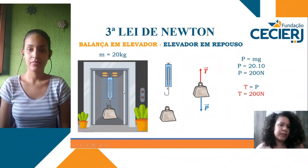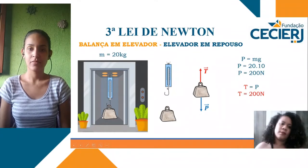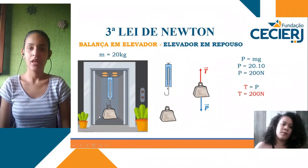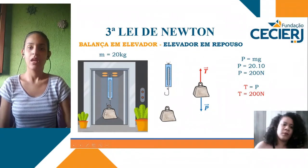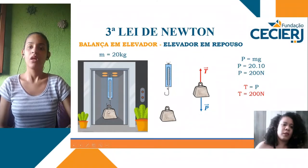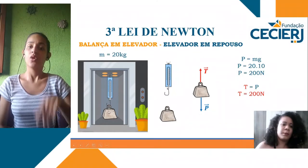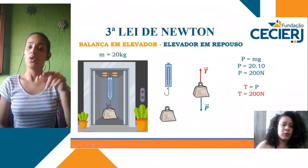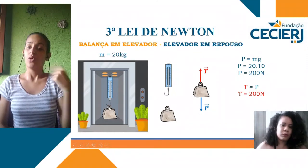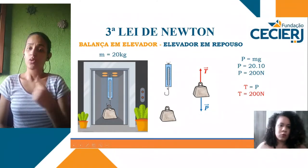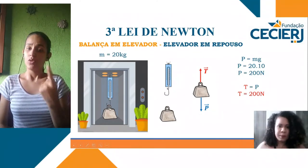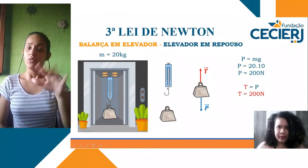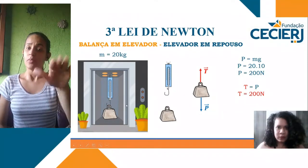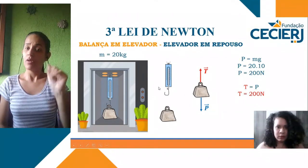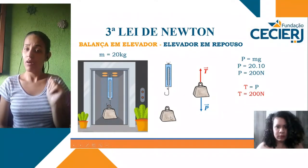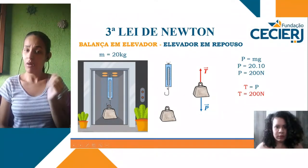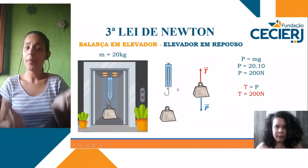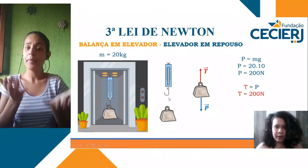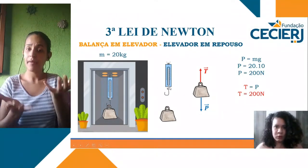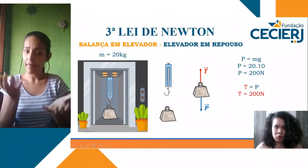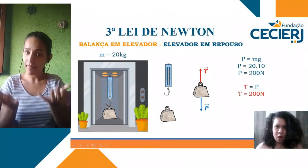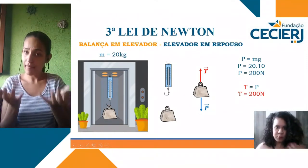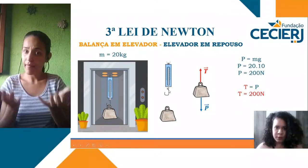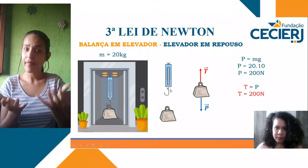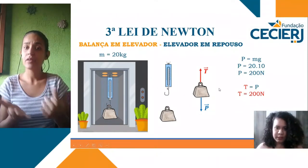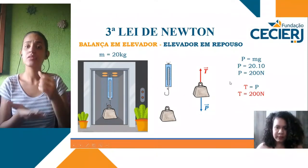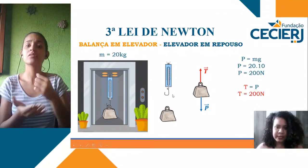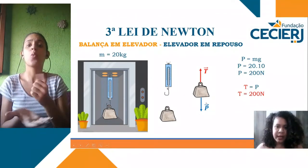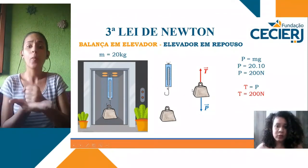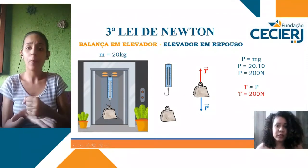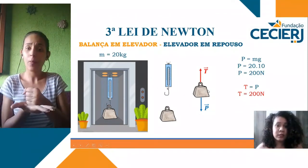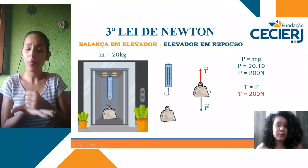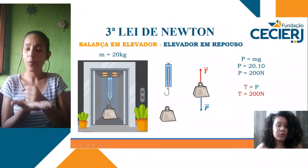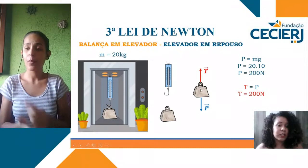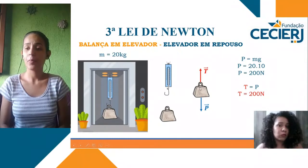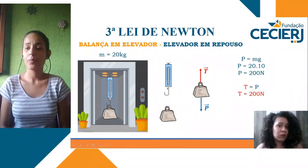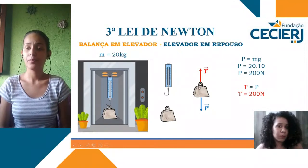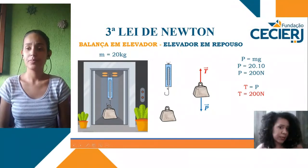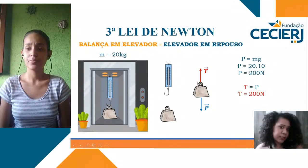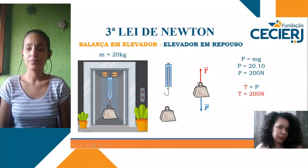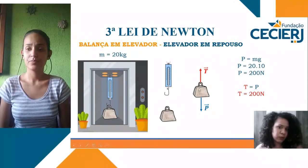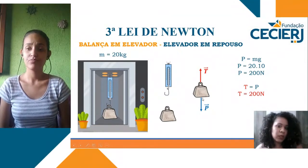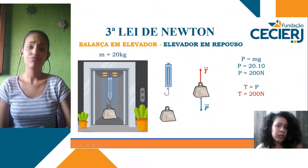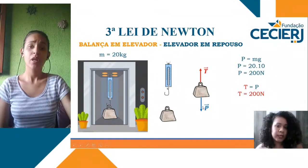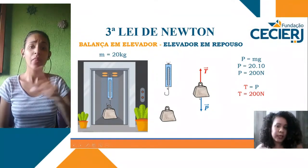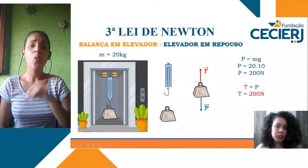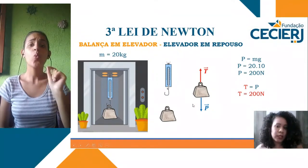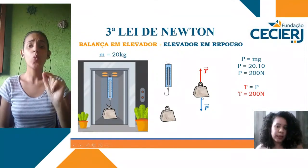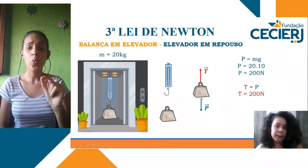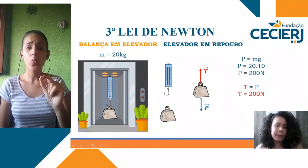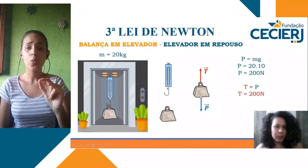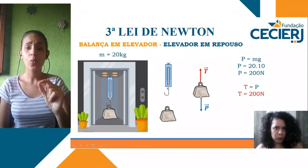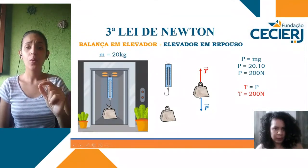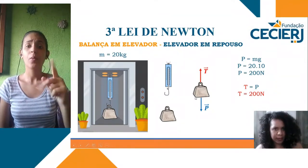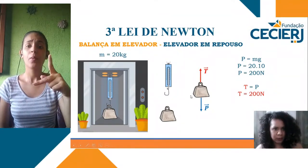a massa. Penduramos o peso, separamos os corpos para começar a avaliar e olhamos aqui o nosso pezinho. O que a gente